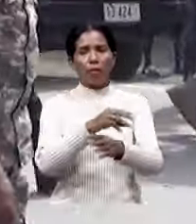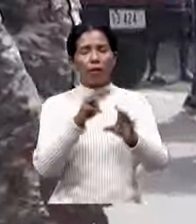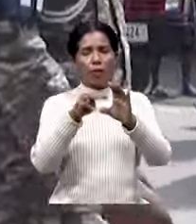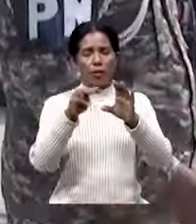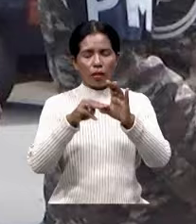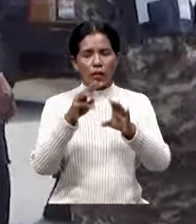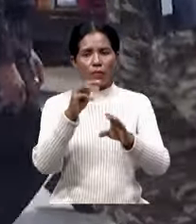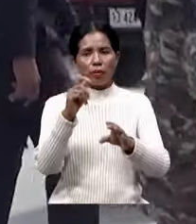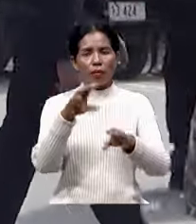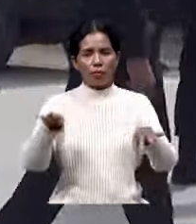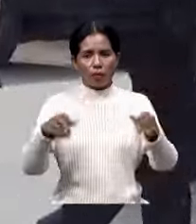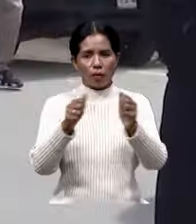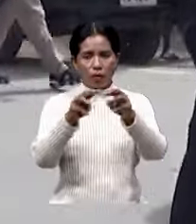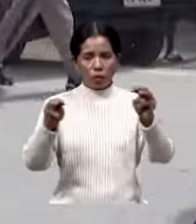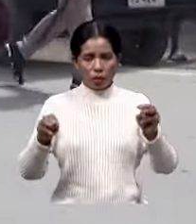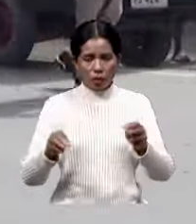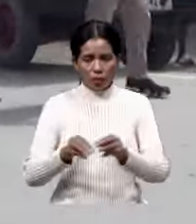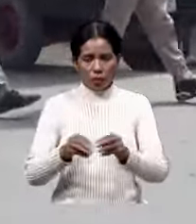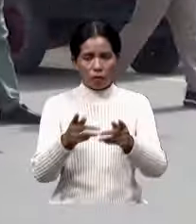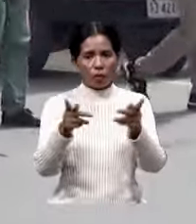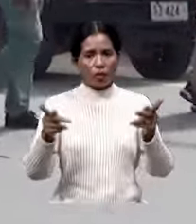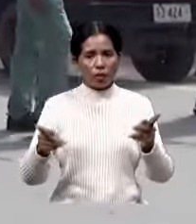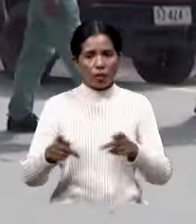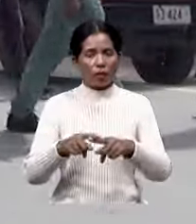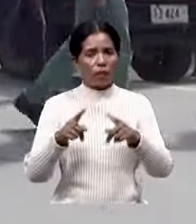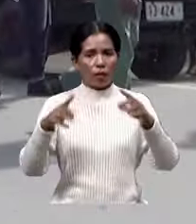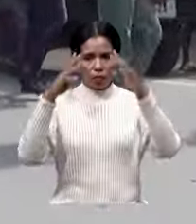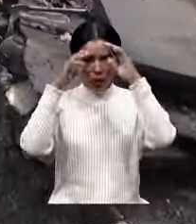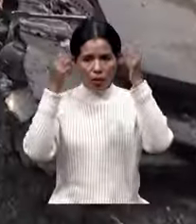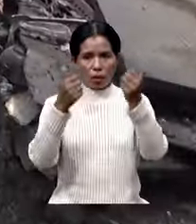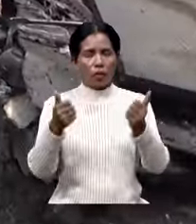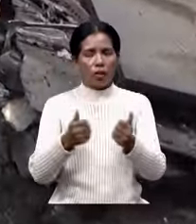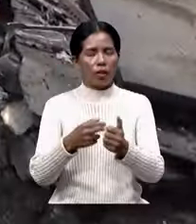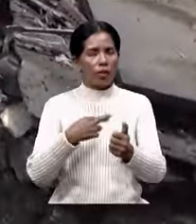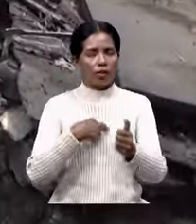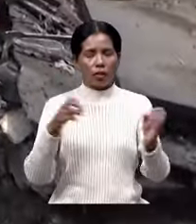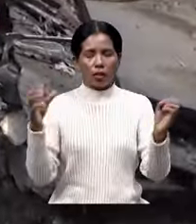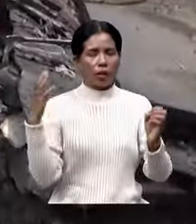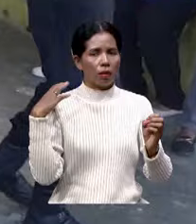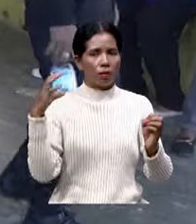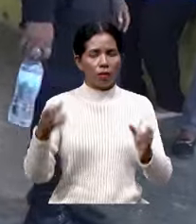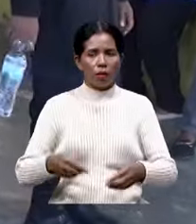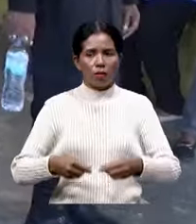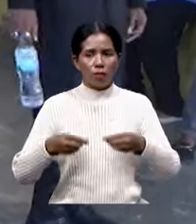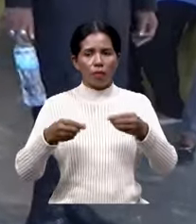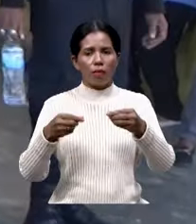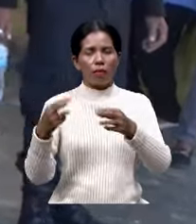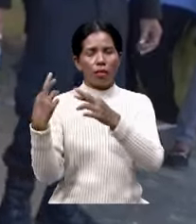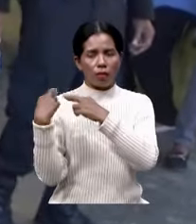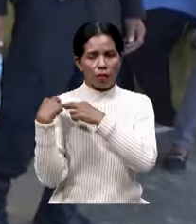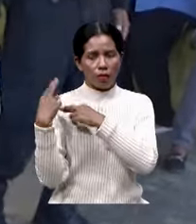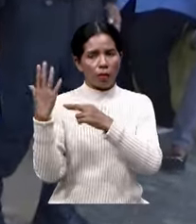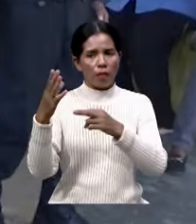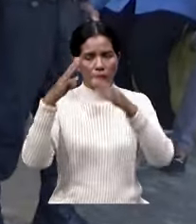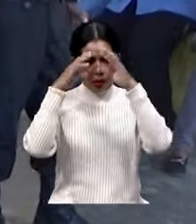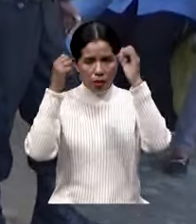turismo, serviço municipal ba proteção civil, mai be presidente autoridade rasik lai competencia atu atribui ba niakna refere. Presidente